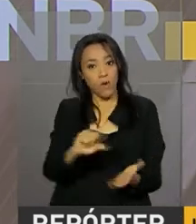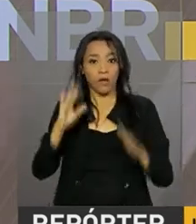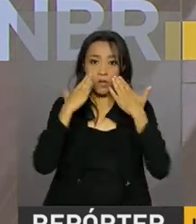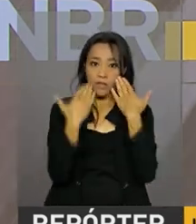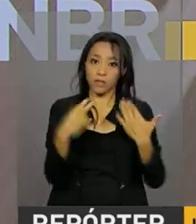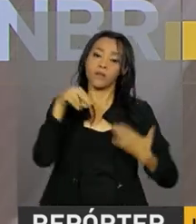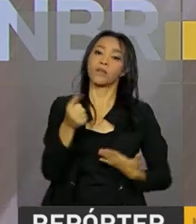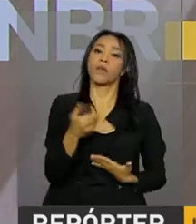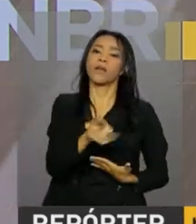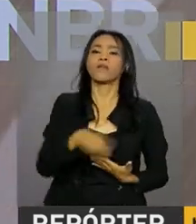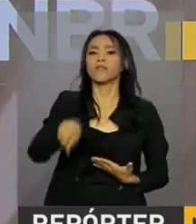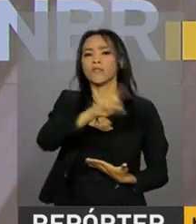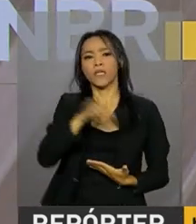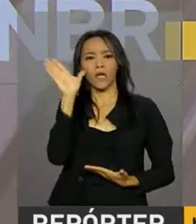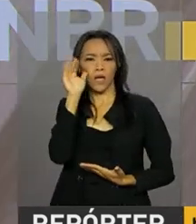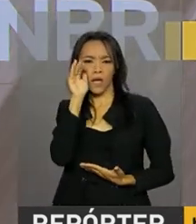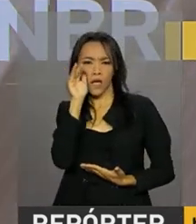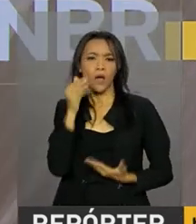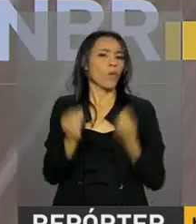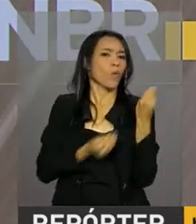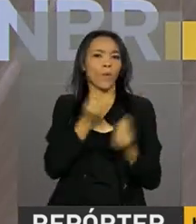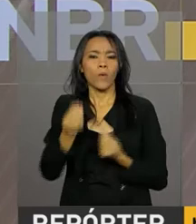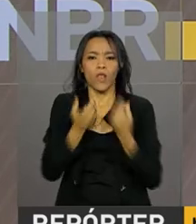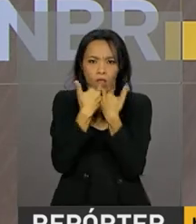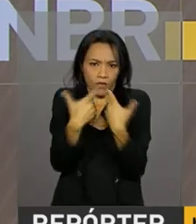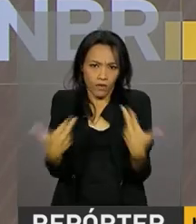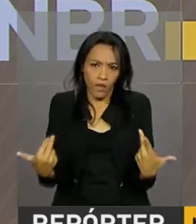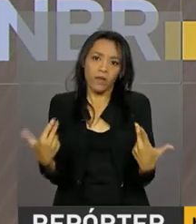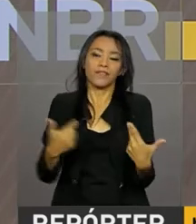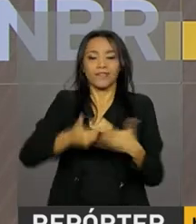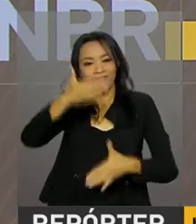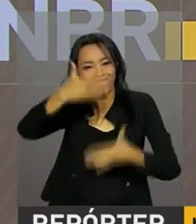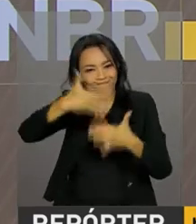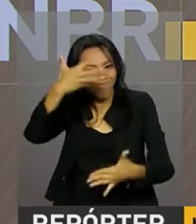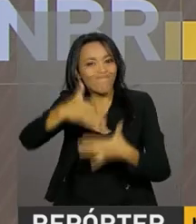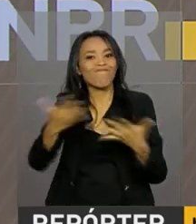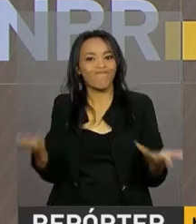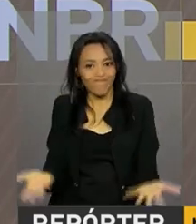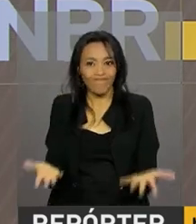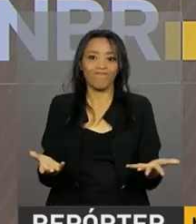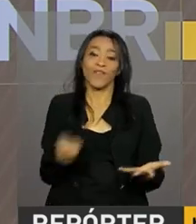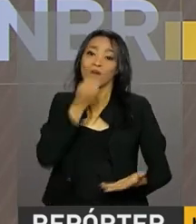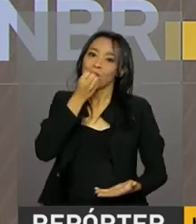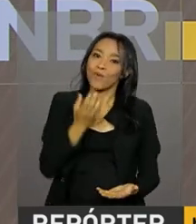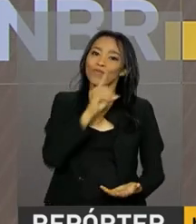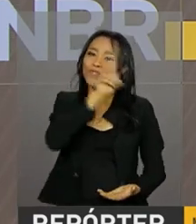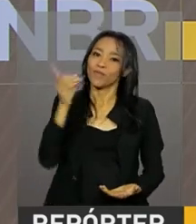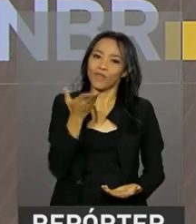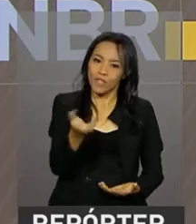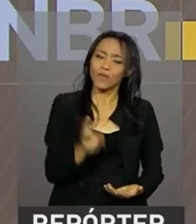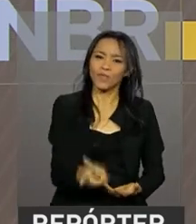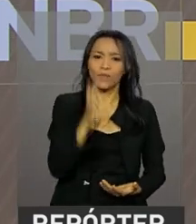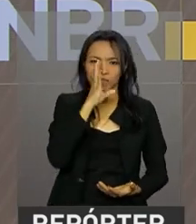edição do Repórter NBR. Você pode acompanhar também as novidades pelas nossas redes sociais. Um bom dia para